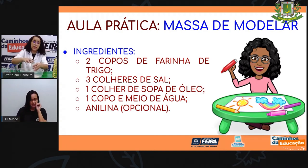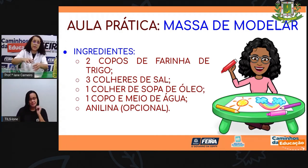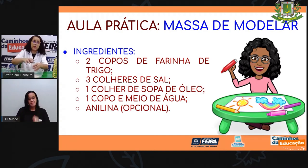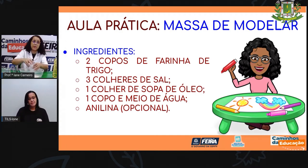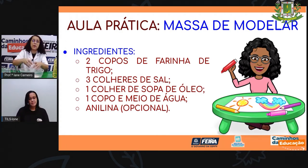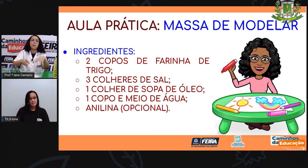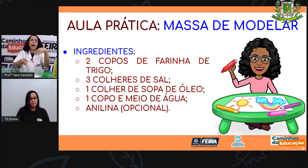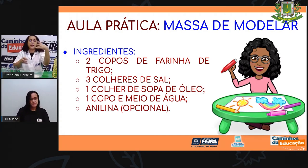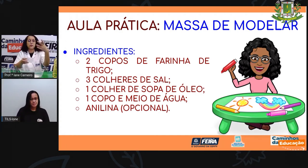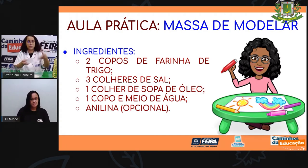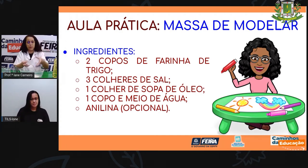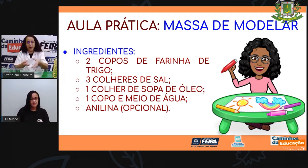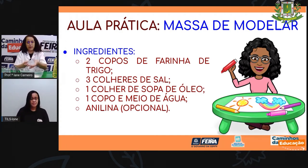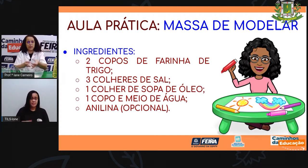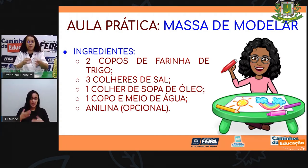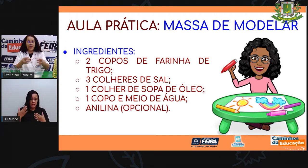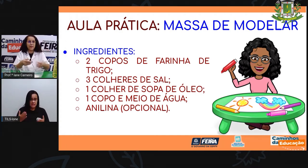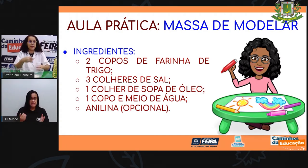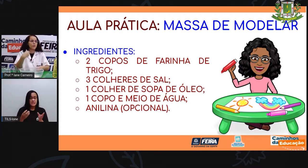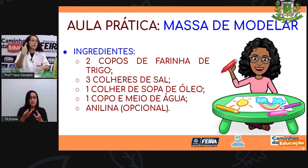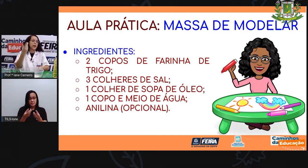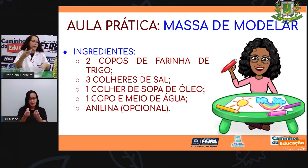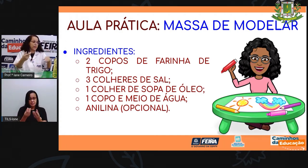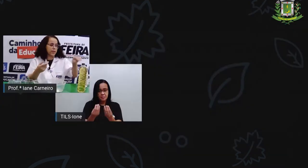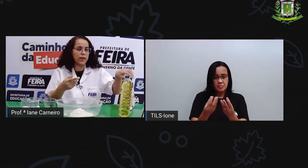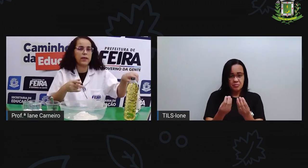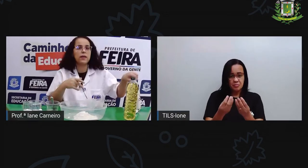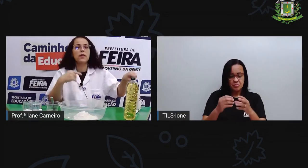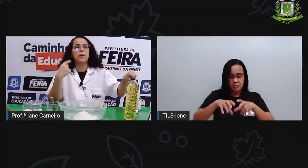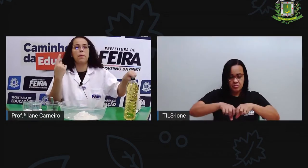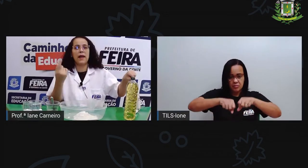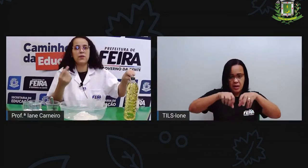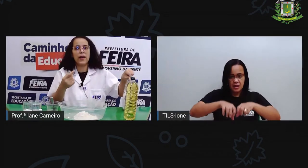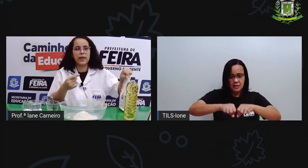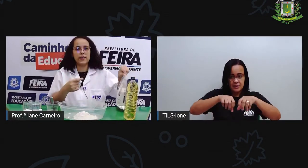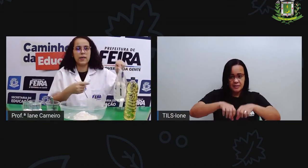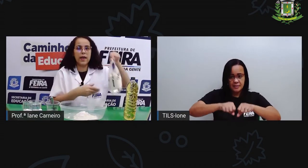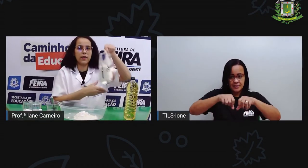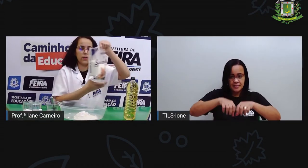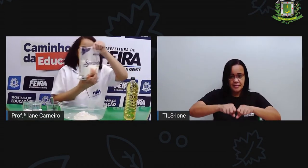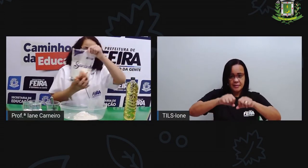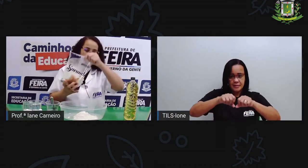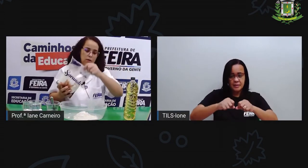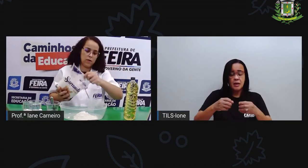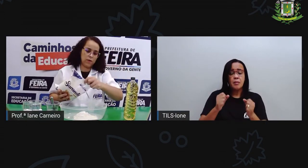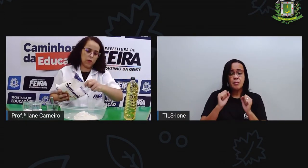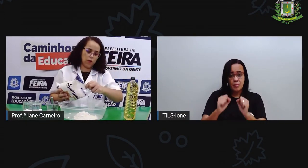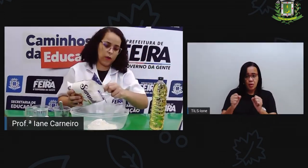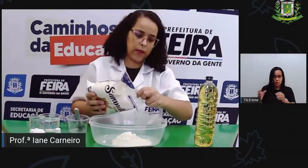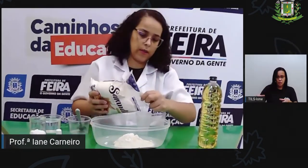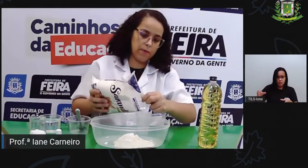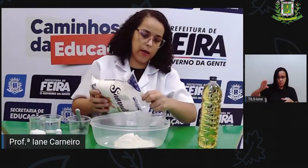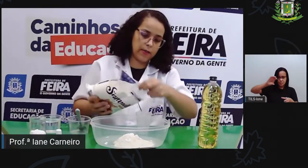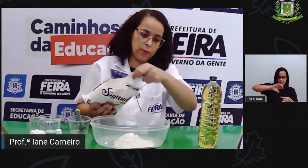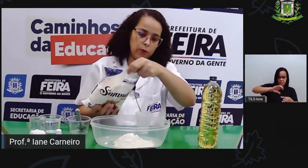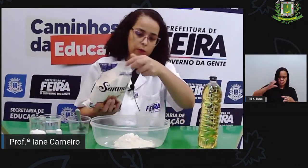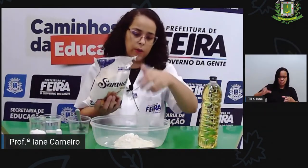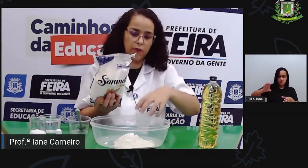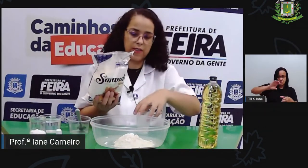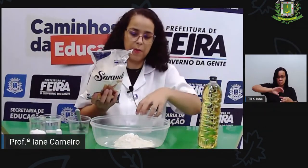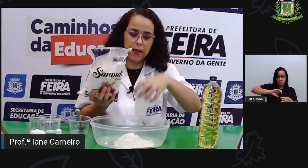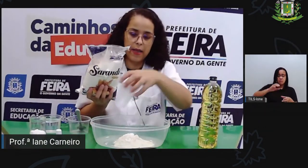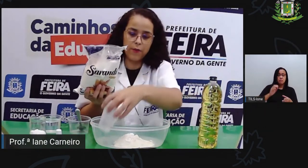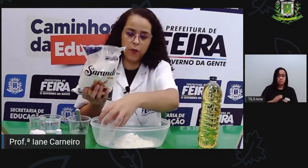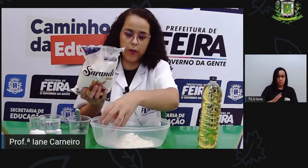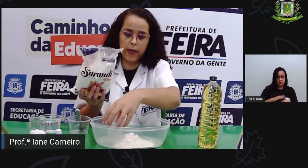E aí, se você quiser fazer mais massa, você acrescenta mais farinha, tá certo? Vou colocar aqui mais um pouquinho.